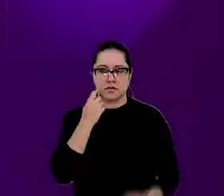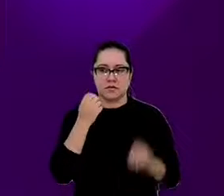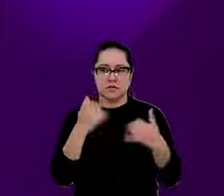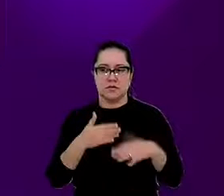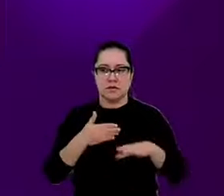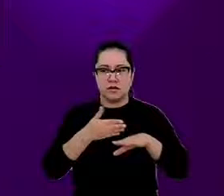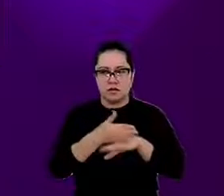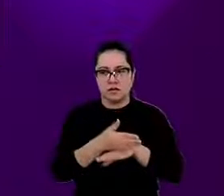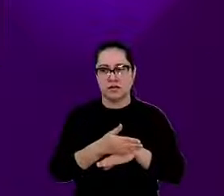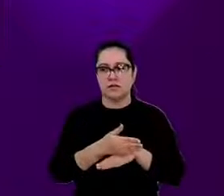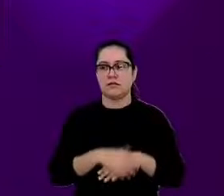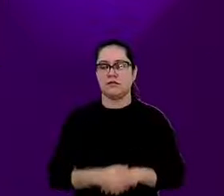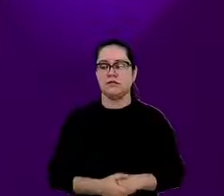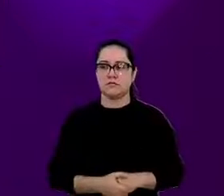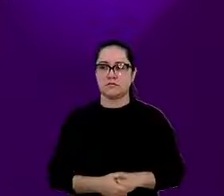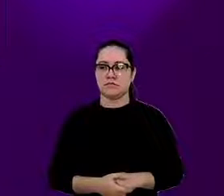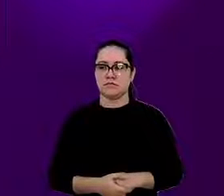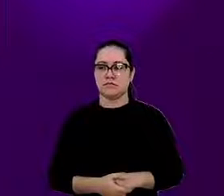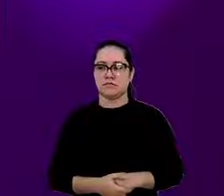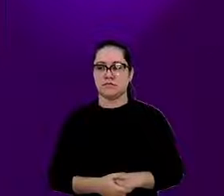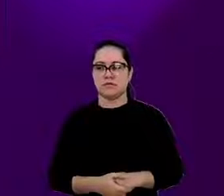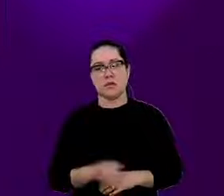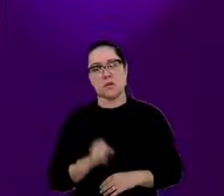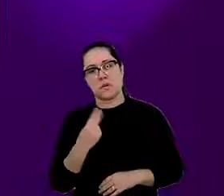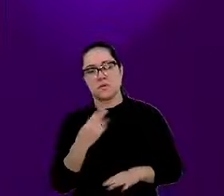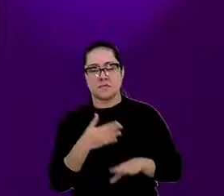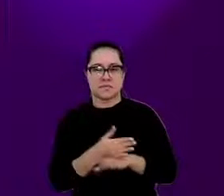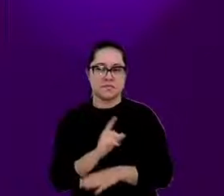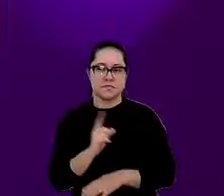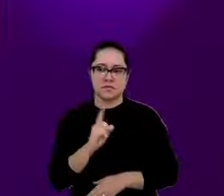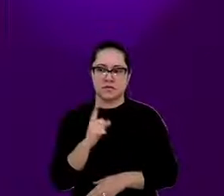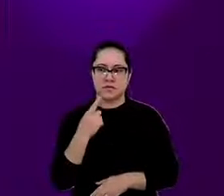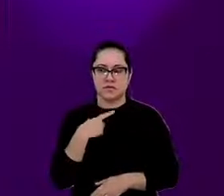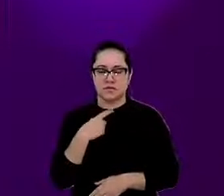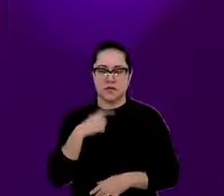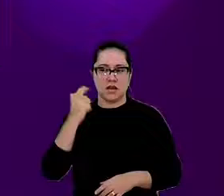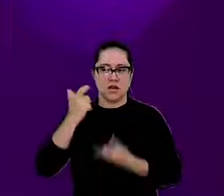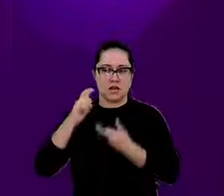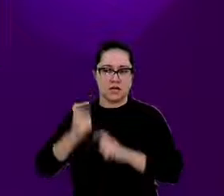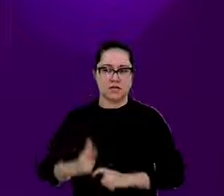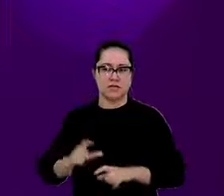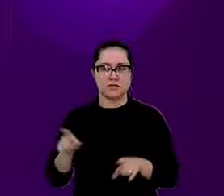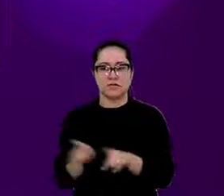invasiva, à estratificação não invasiva, aos algoritmos para detectar quem tem uma